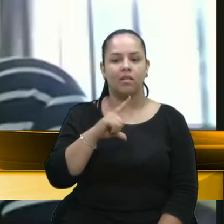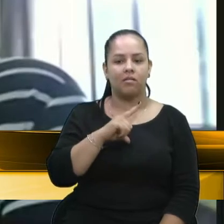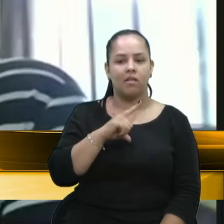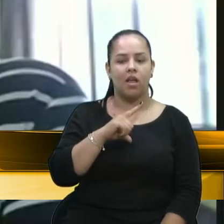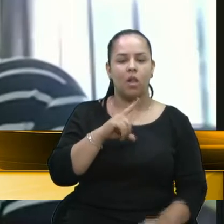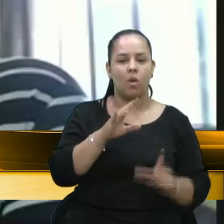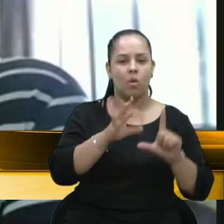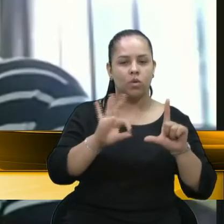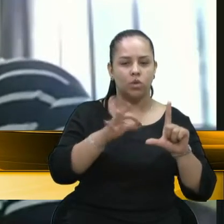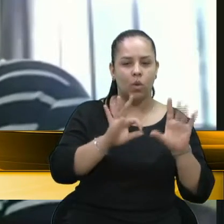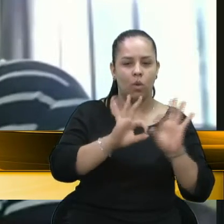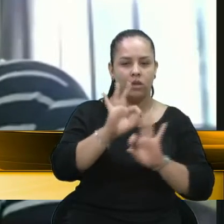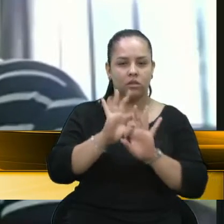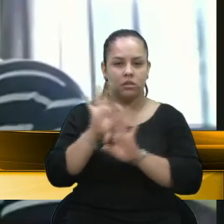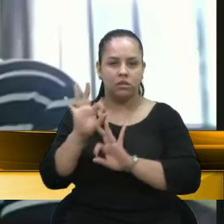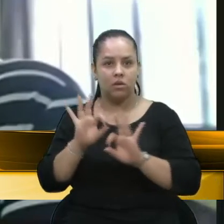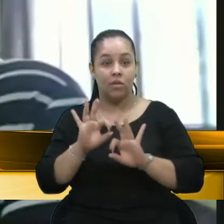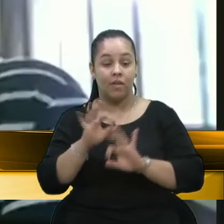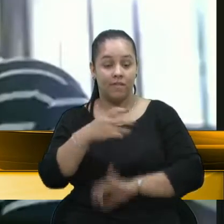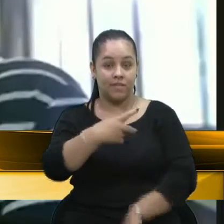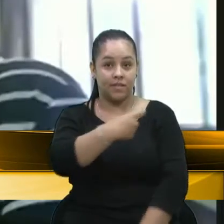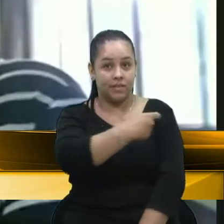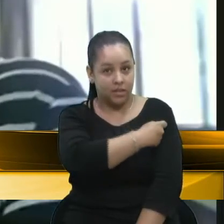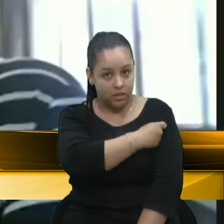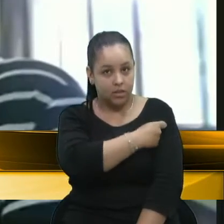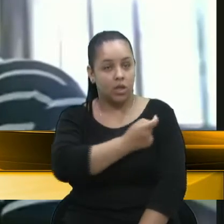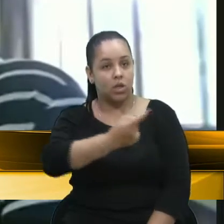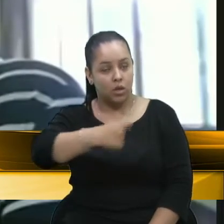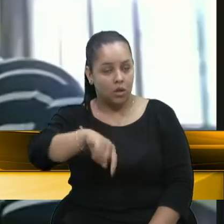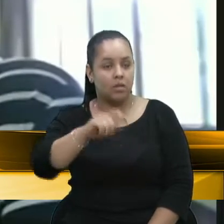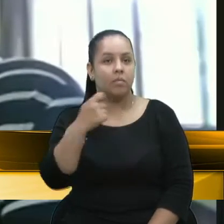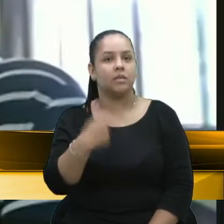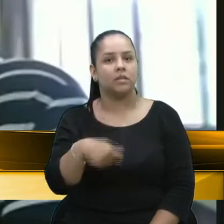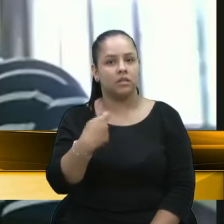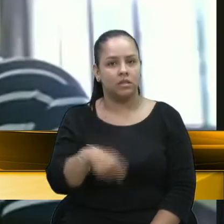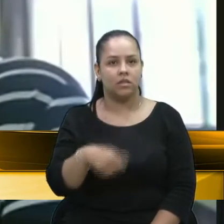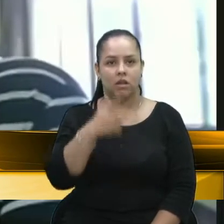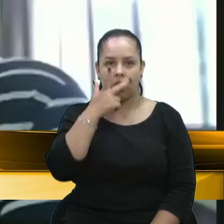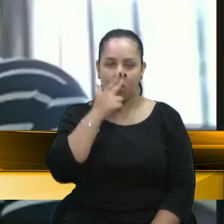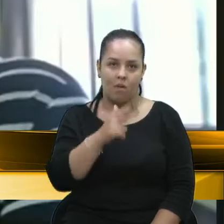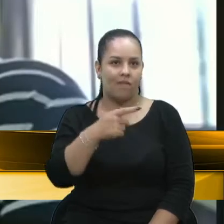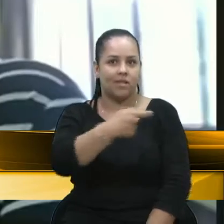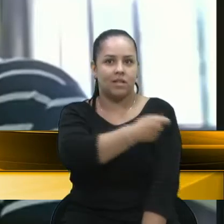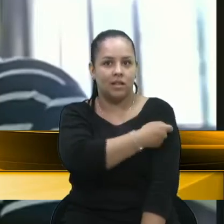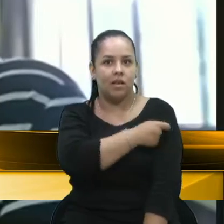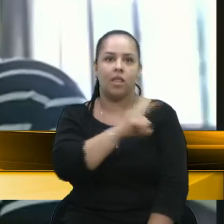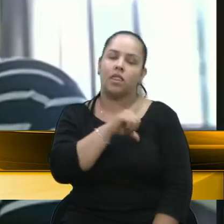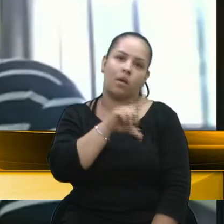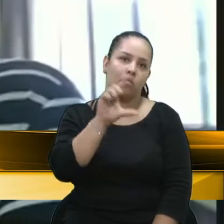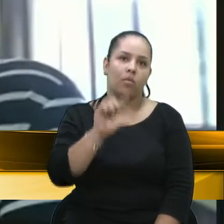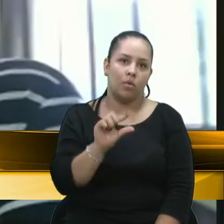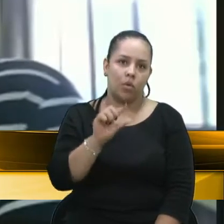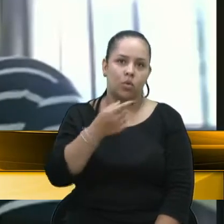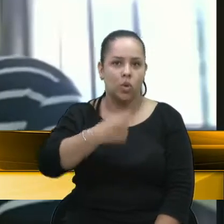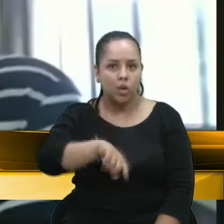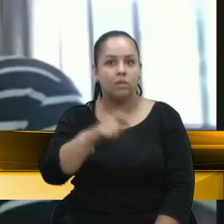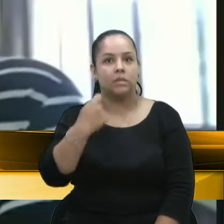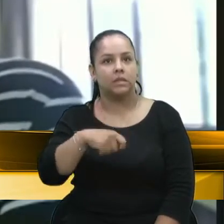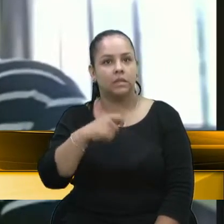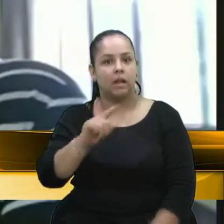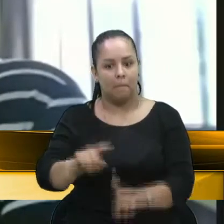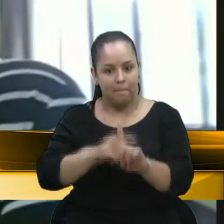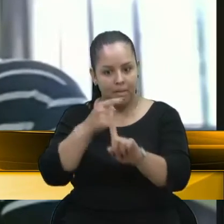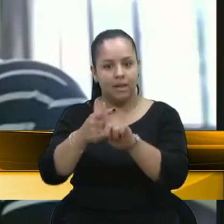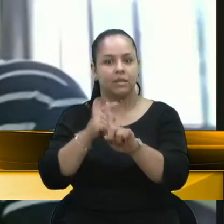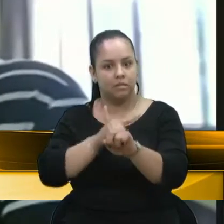Sobre a questão da vacinação, a gente precisa, mesmo com essas vacinas, a gente ainda está com pouca vacinação, né? A gente precisa ter mais. A gente sabe